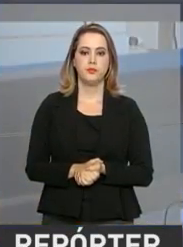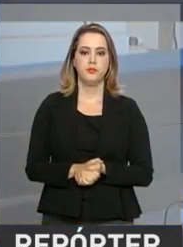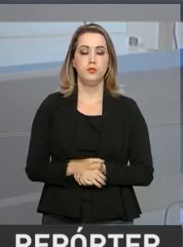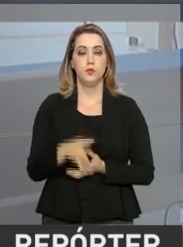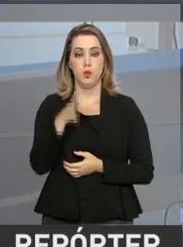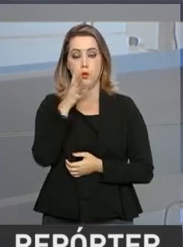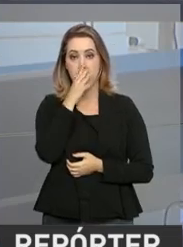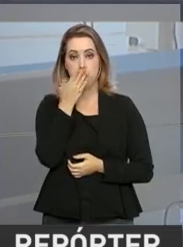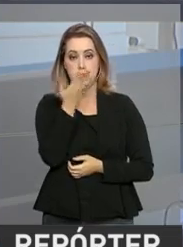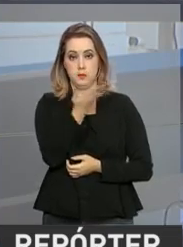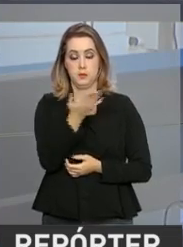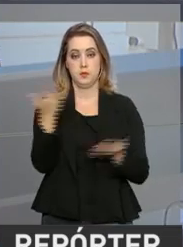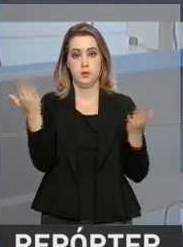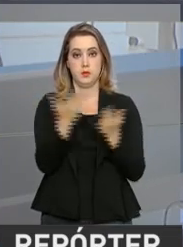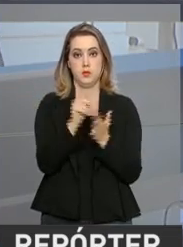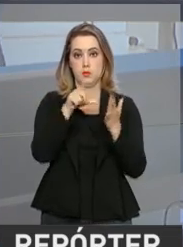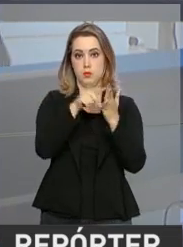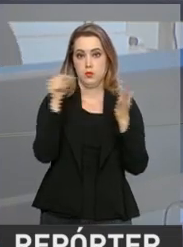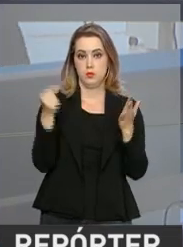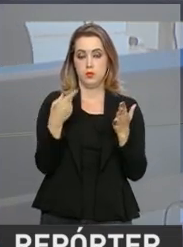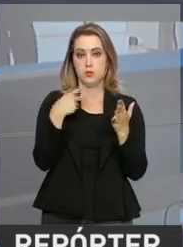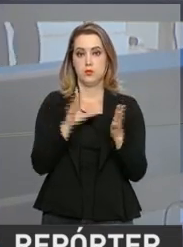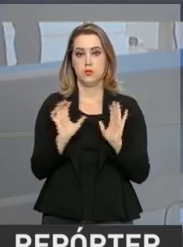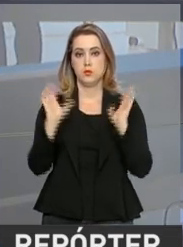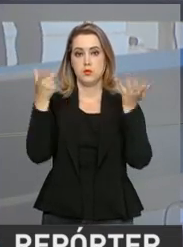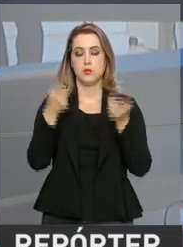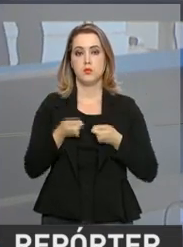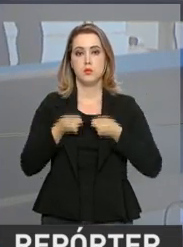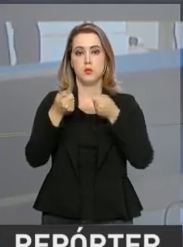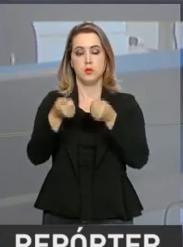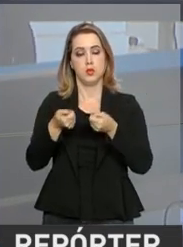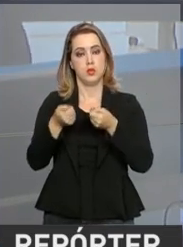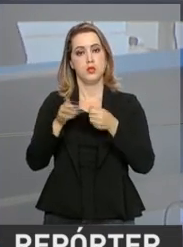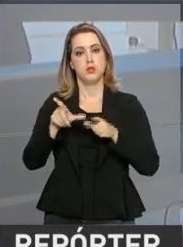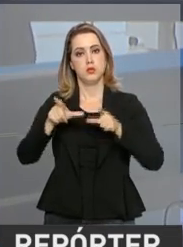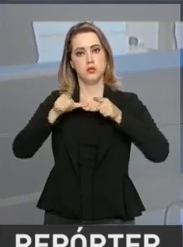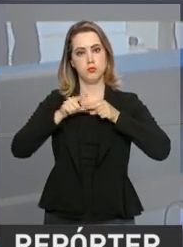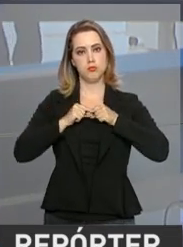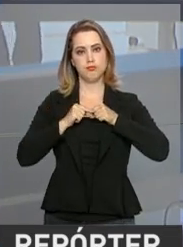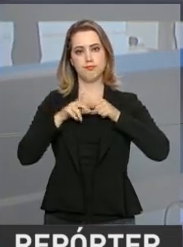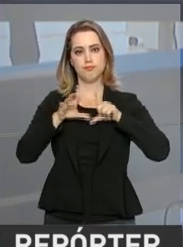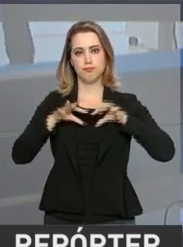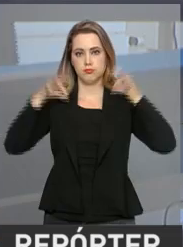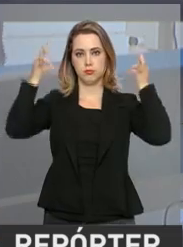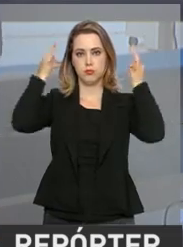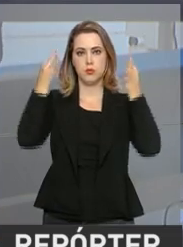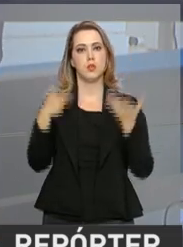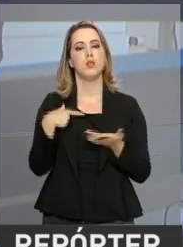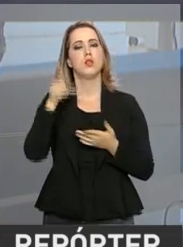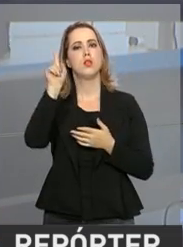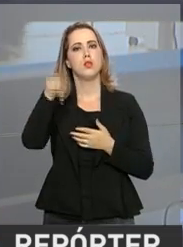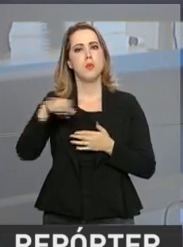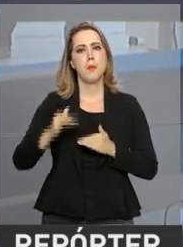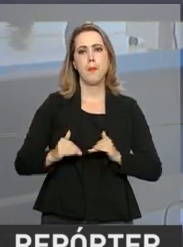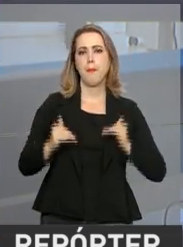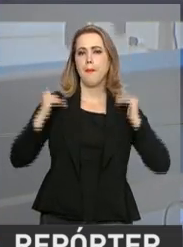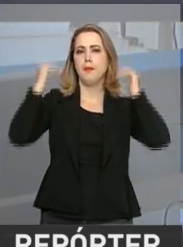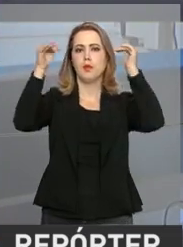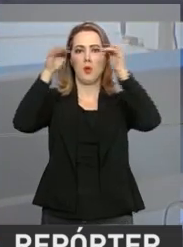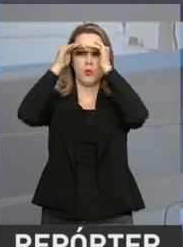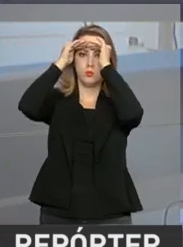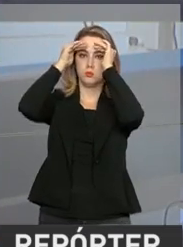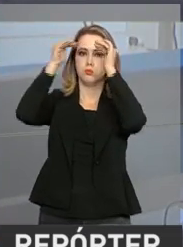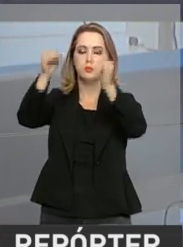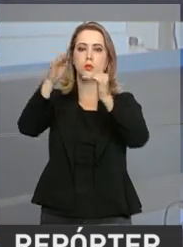acompanhamos aí direto do Palácio do Planalto a cerimônia de entrega da ordem nacional do Cruzeiro do Sul a ordem é a maior condecoração